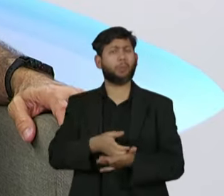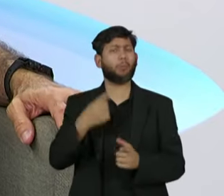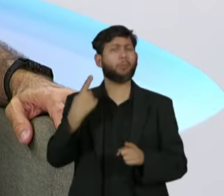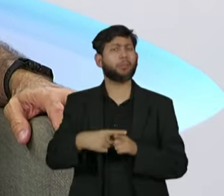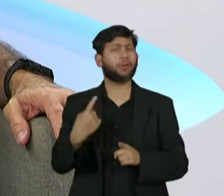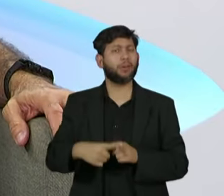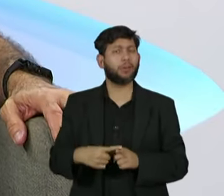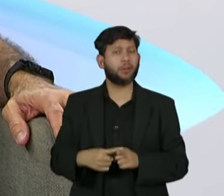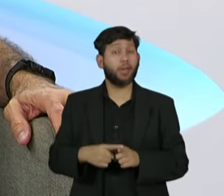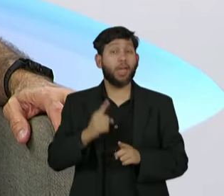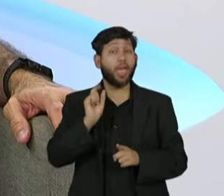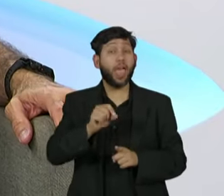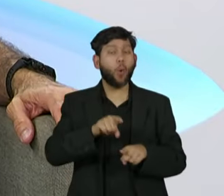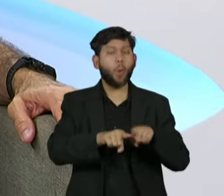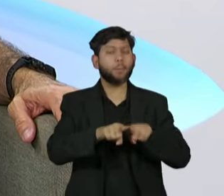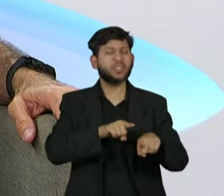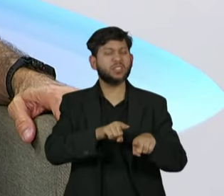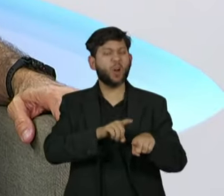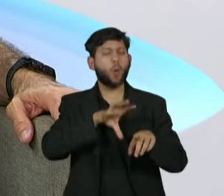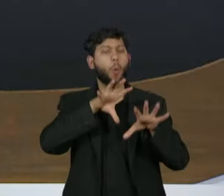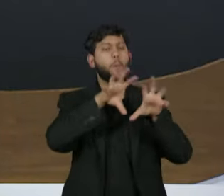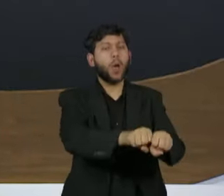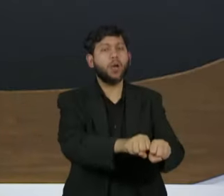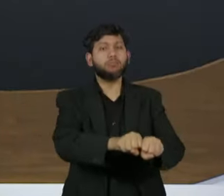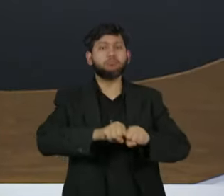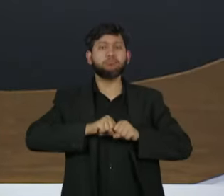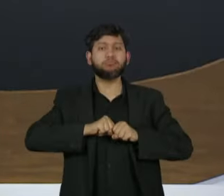a não ser absorção da competição